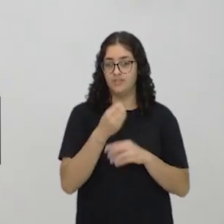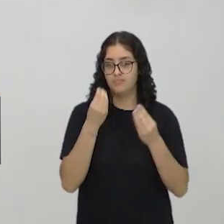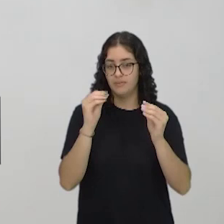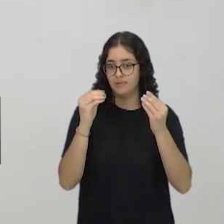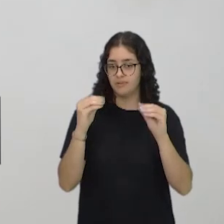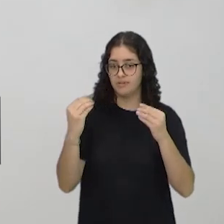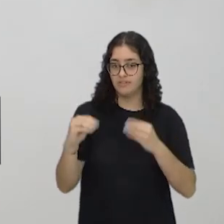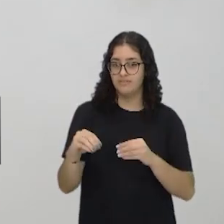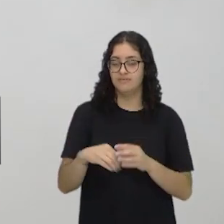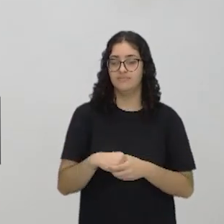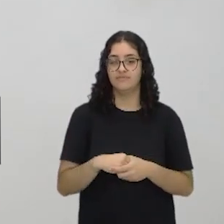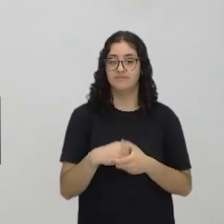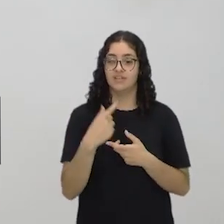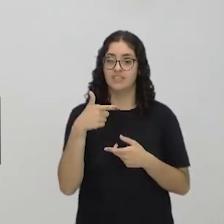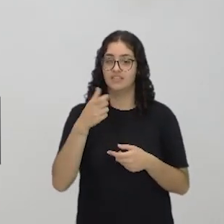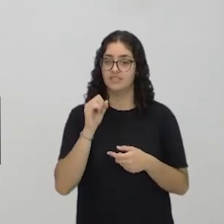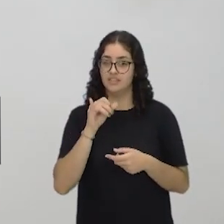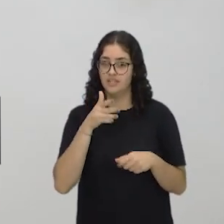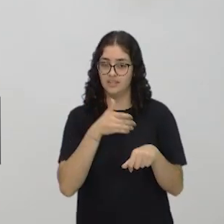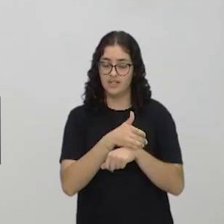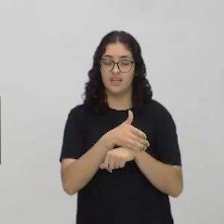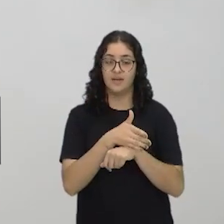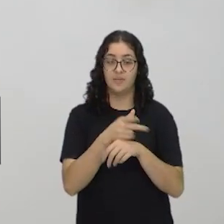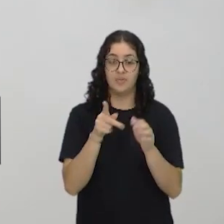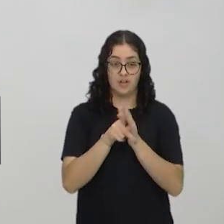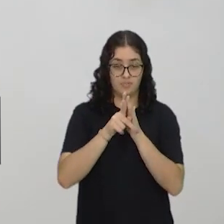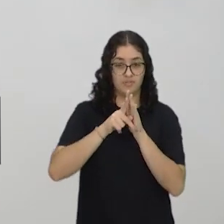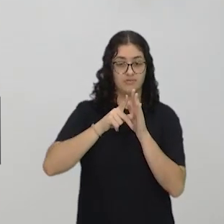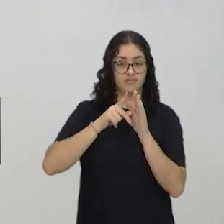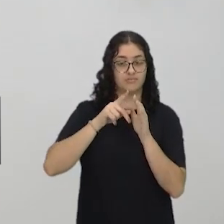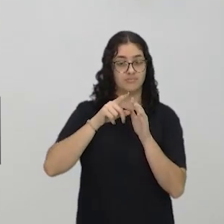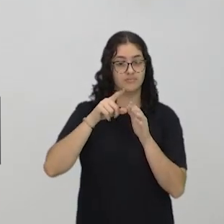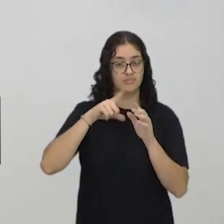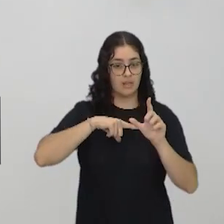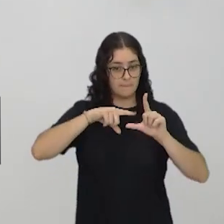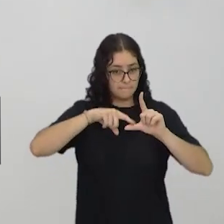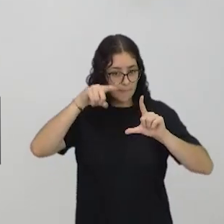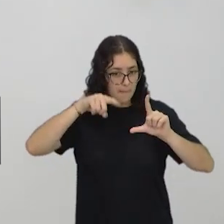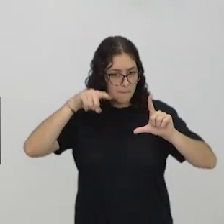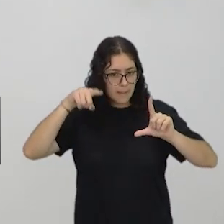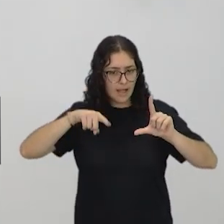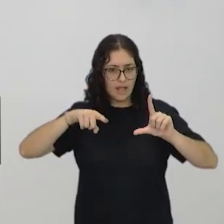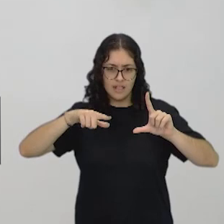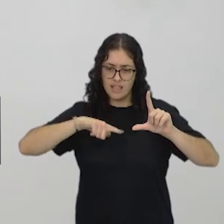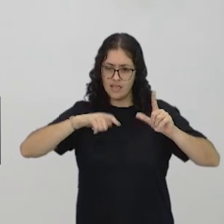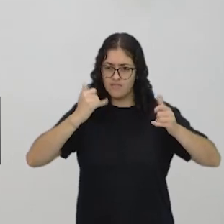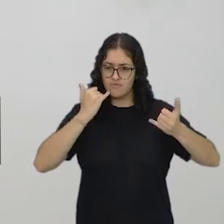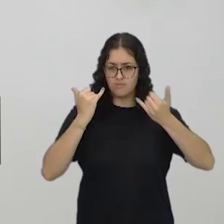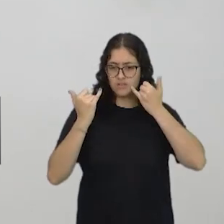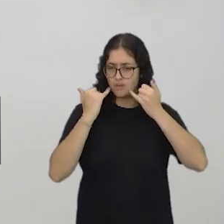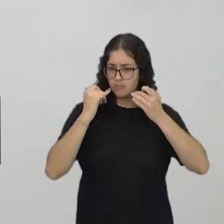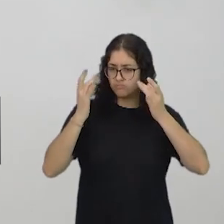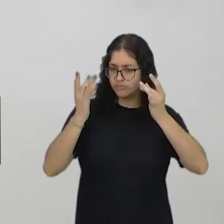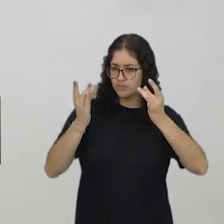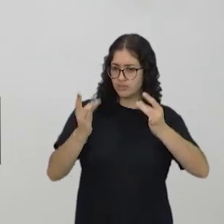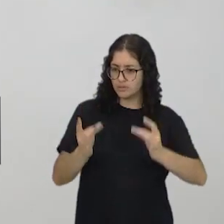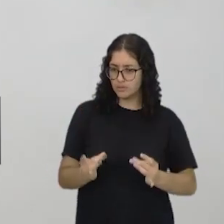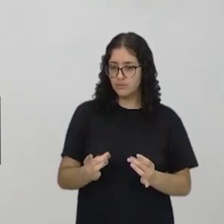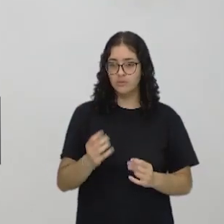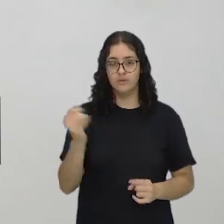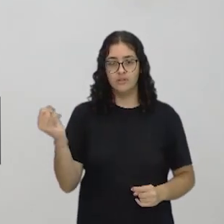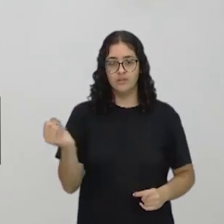lá. Então, se você entrar na parte de estatística do canal, você consegue ver um monte de coisa que é interessante para que